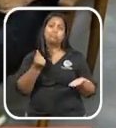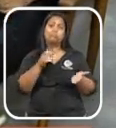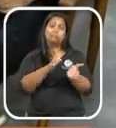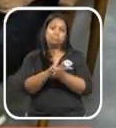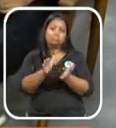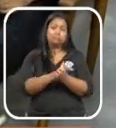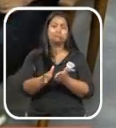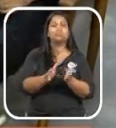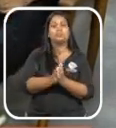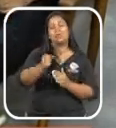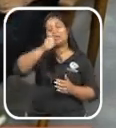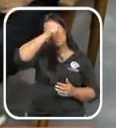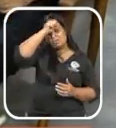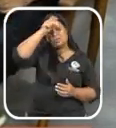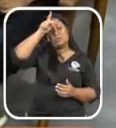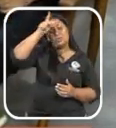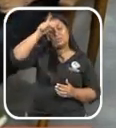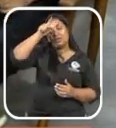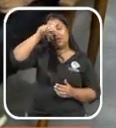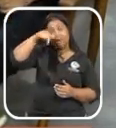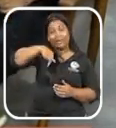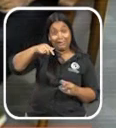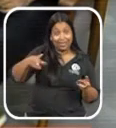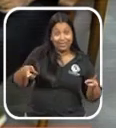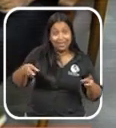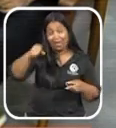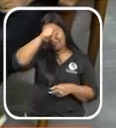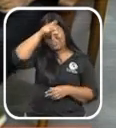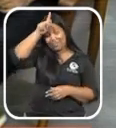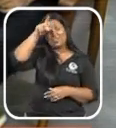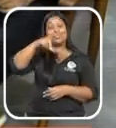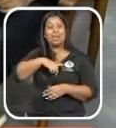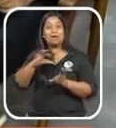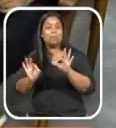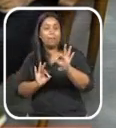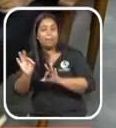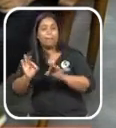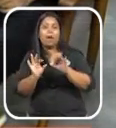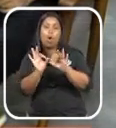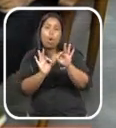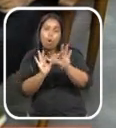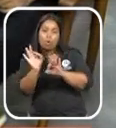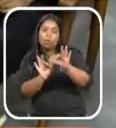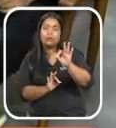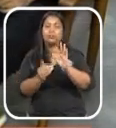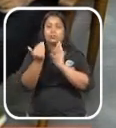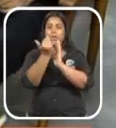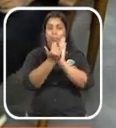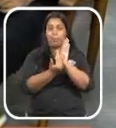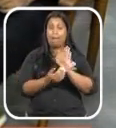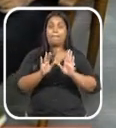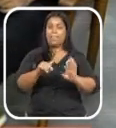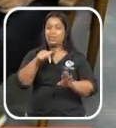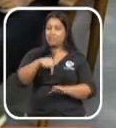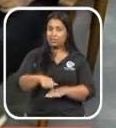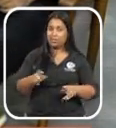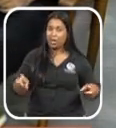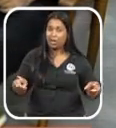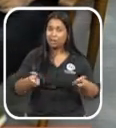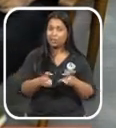para organizar o orçamento. Agora, essa interferência zero do Poder Legislativo no orçamento, isso não tem o menor